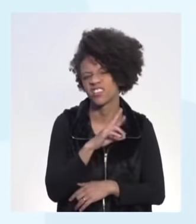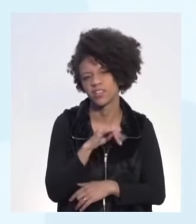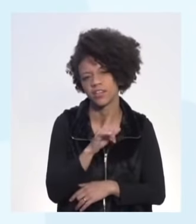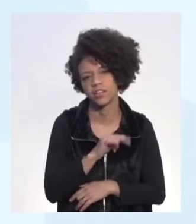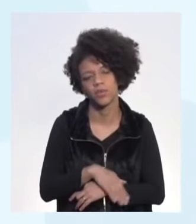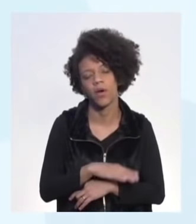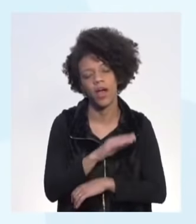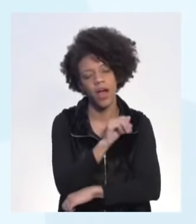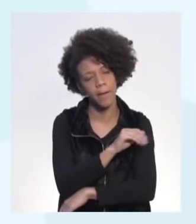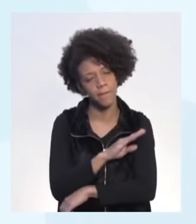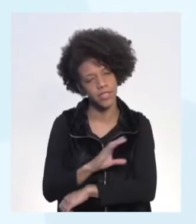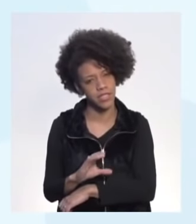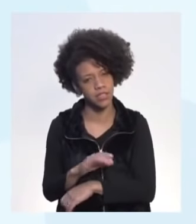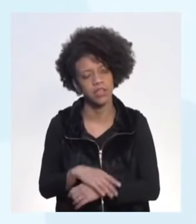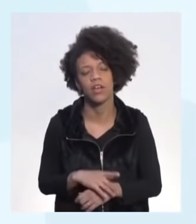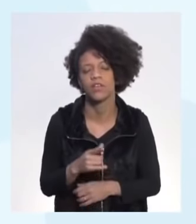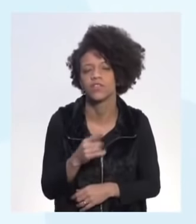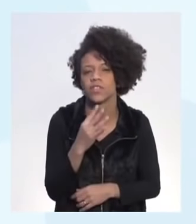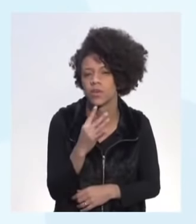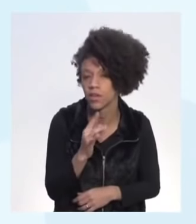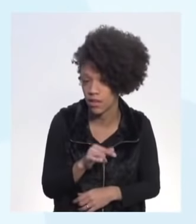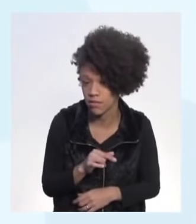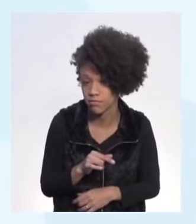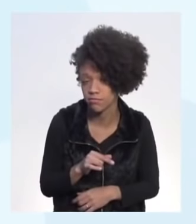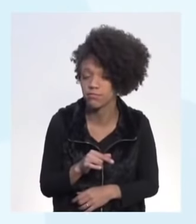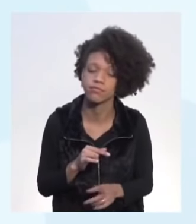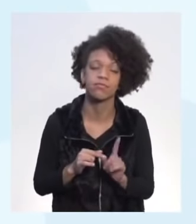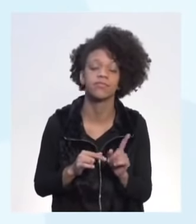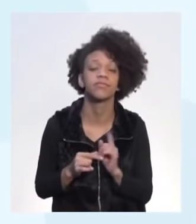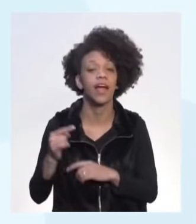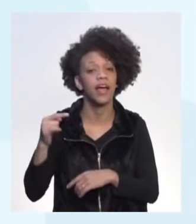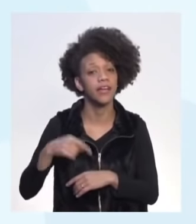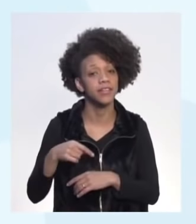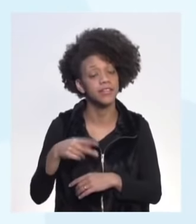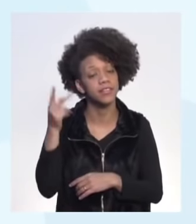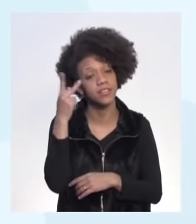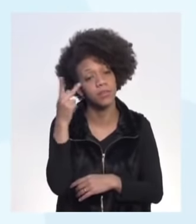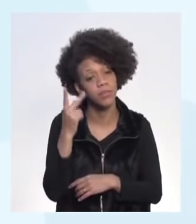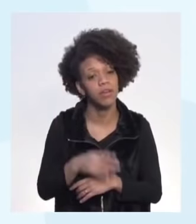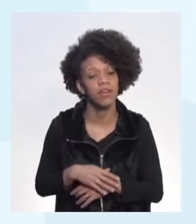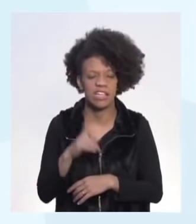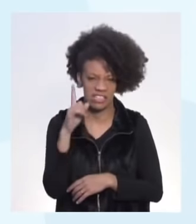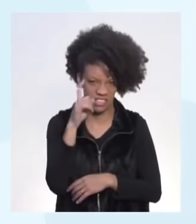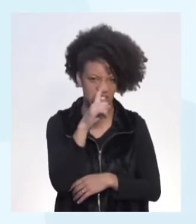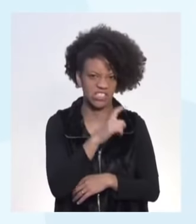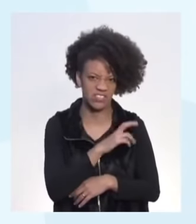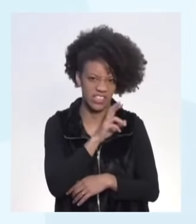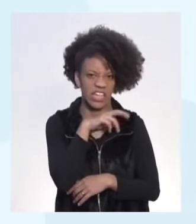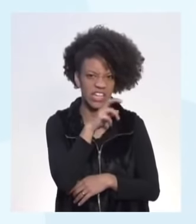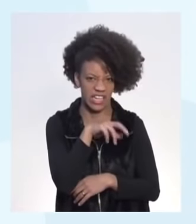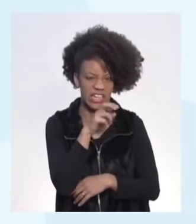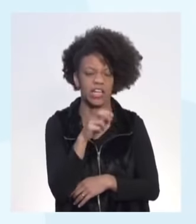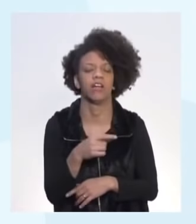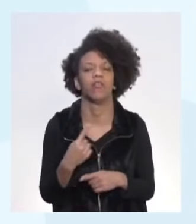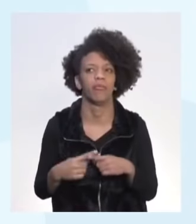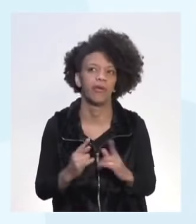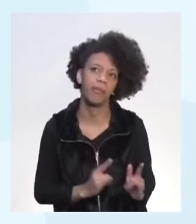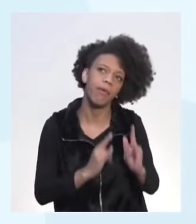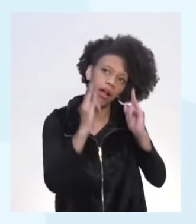ABC. Uhum. Andréia, você conhece da sua região? Não. Aqui da Grande São Paulo é mais difícil ter animal silvestre, porque é